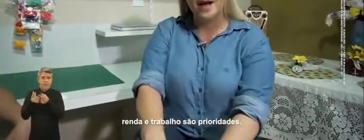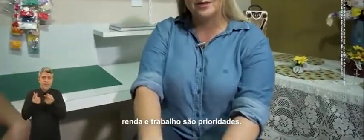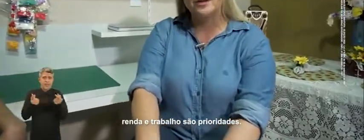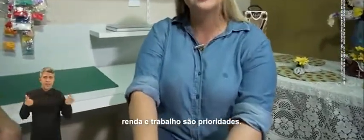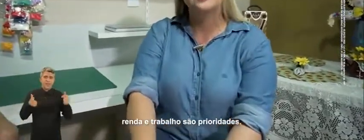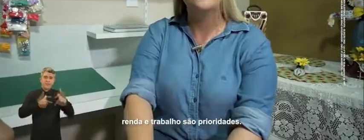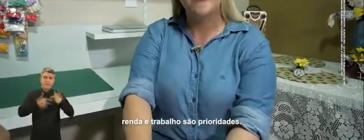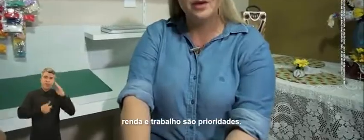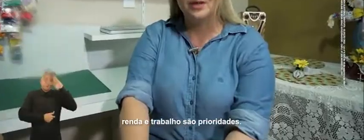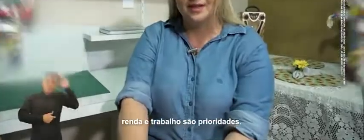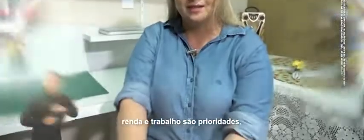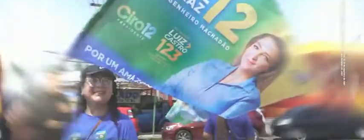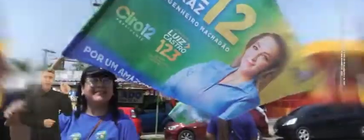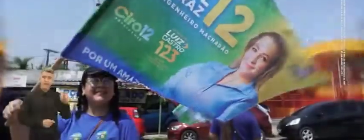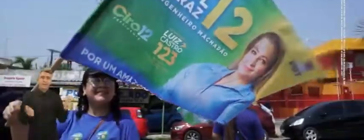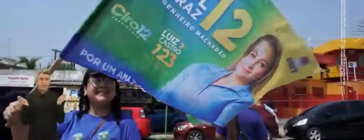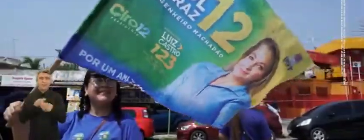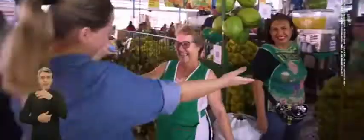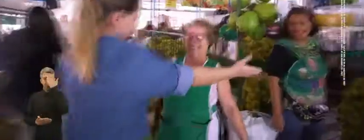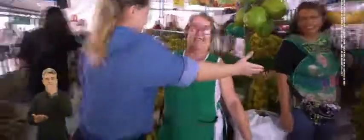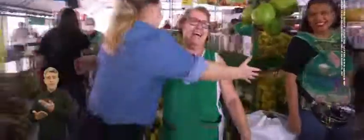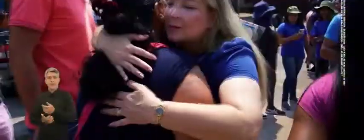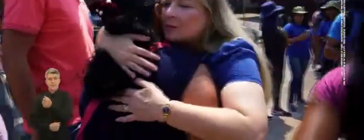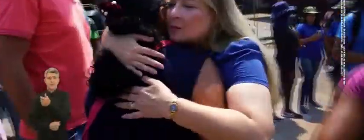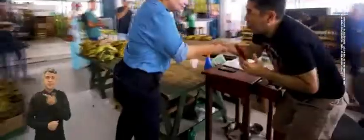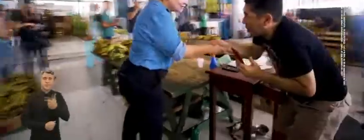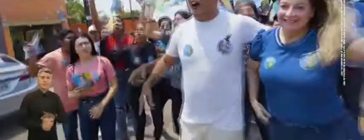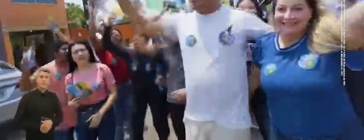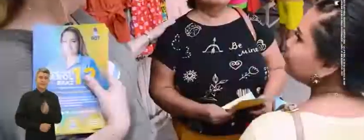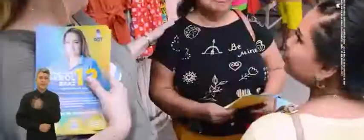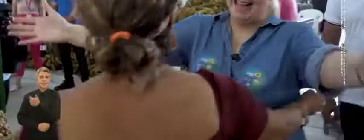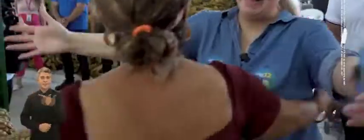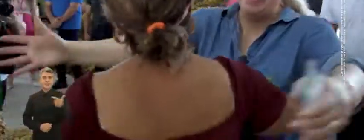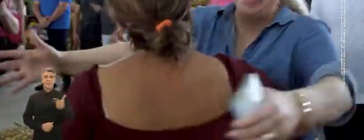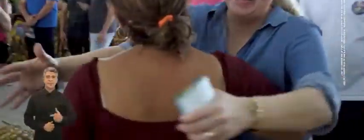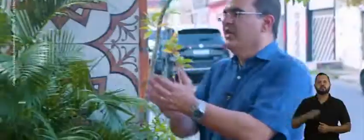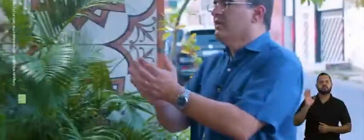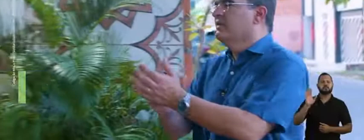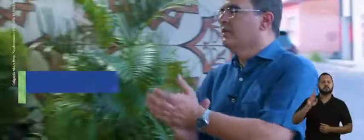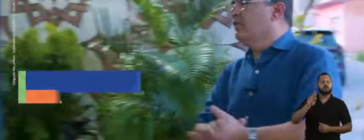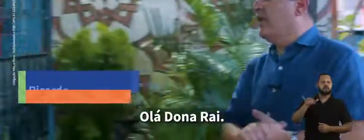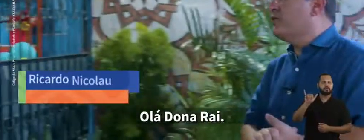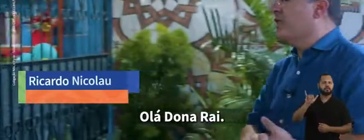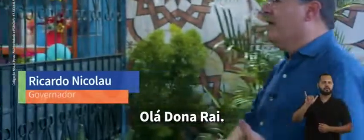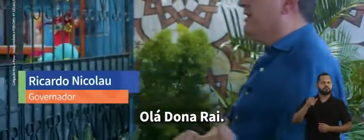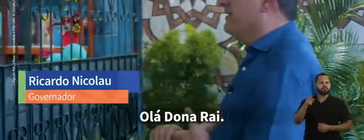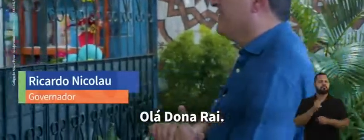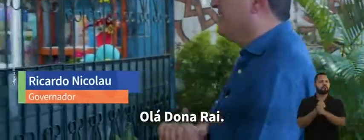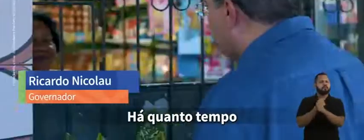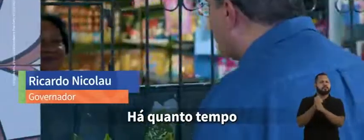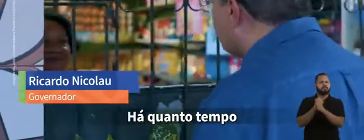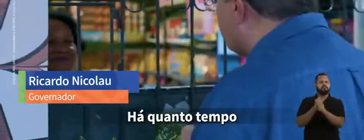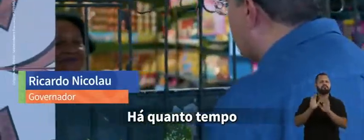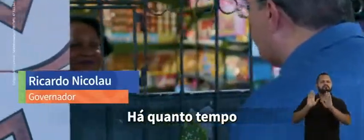trabalho são prioridades. É preparada, eu boto fé. É doce, é doce. Olá, dona Rai.